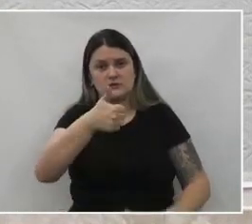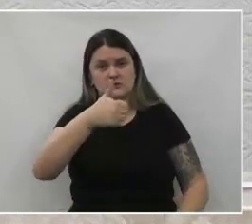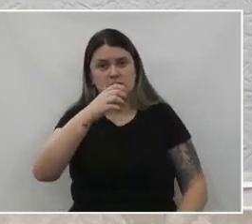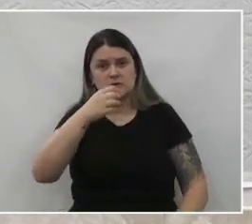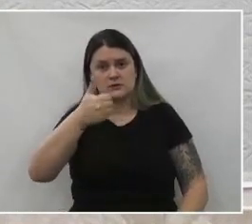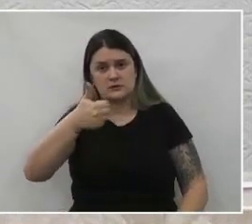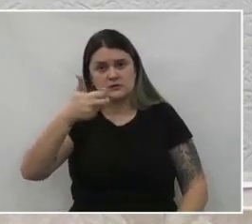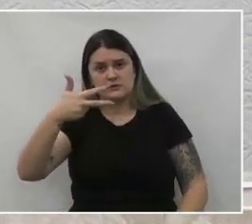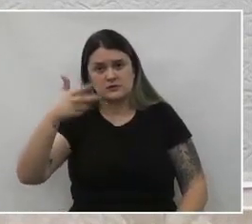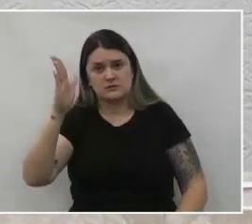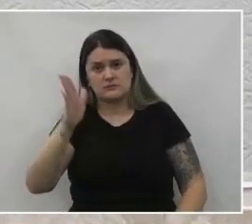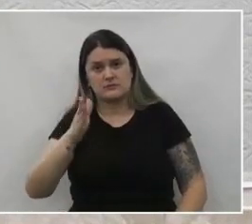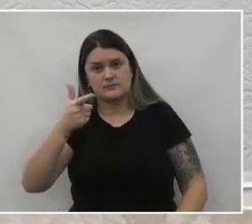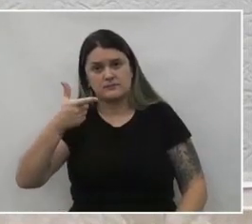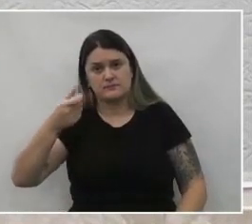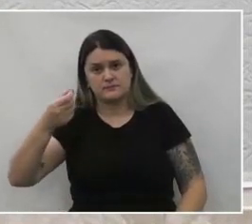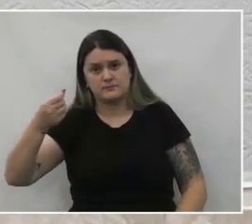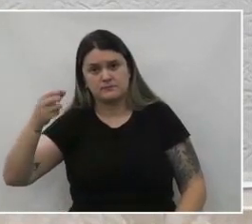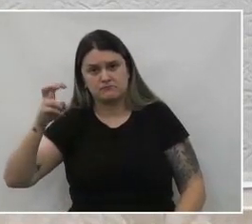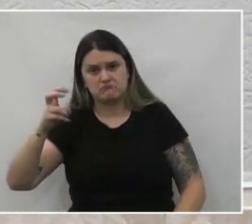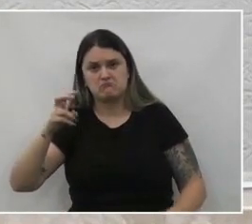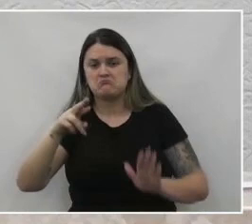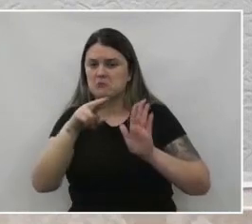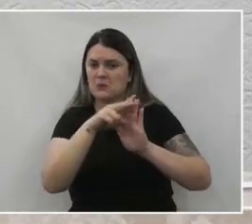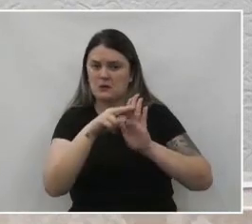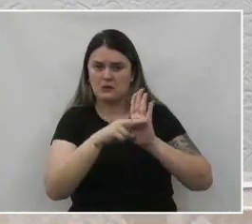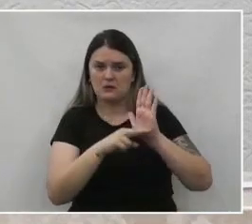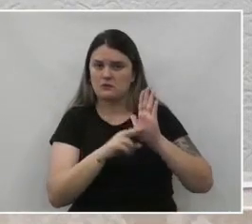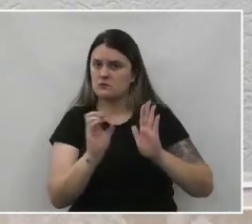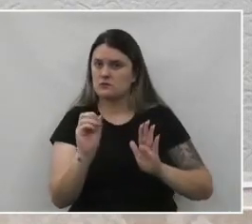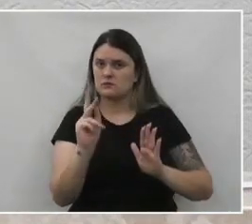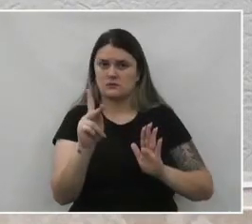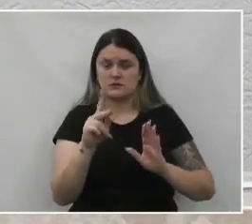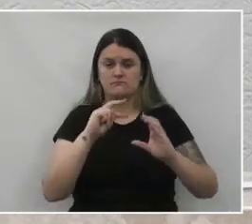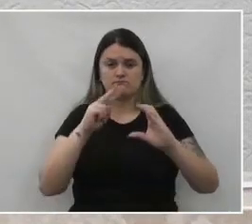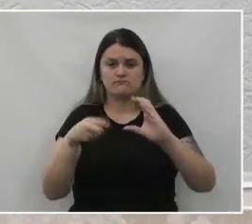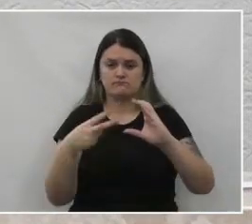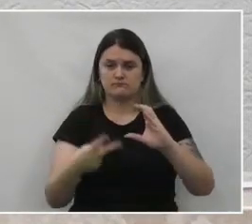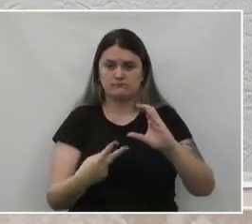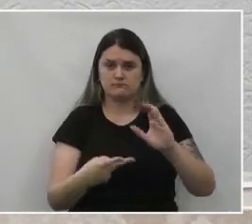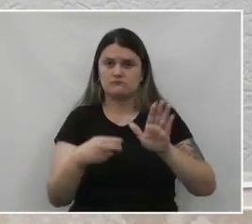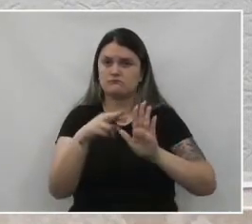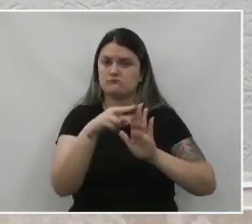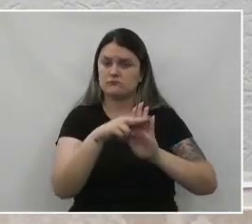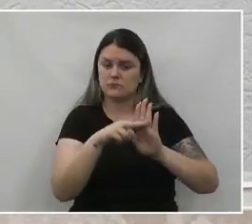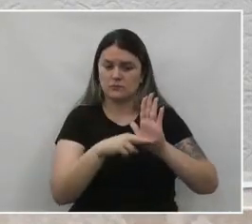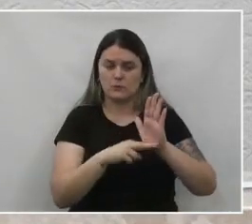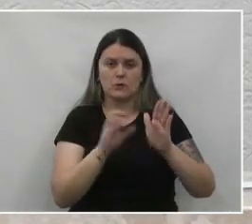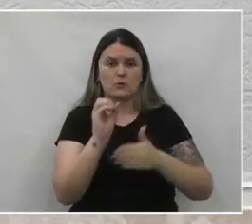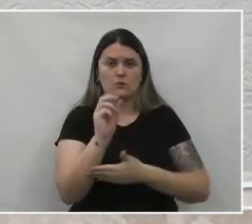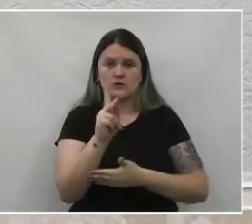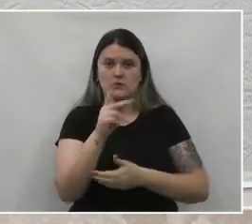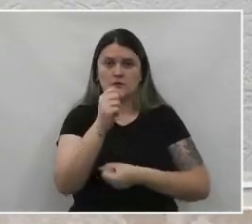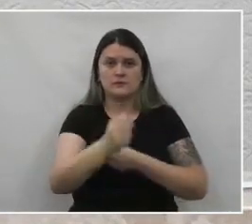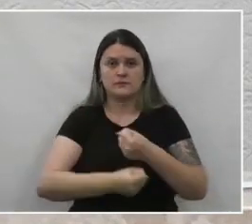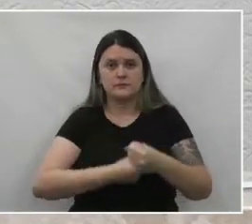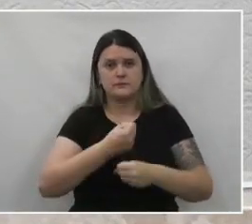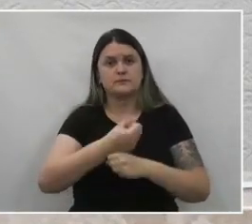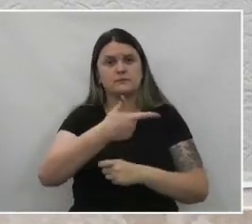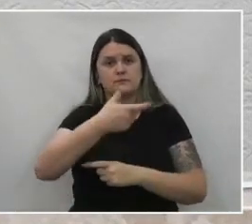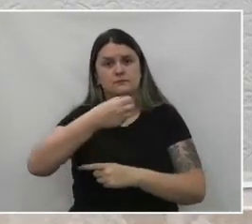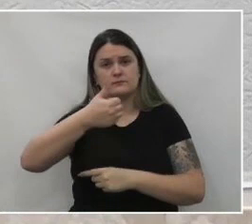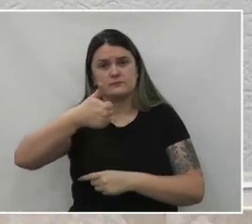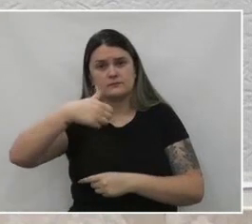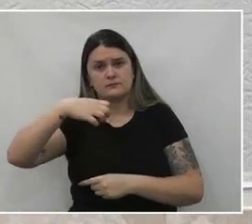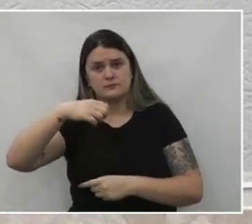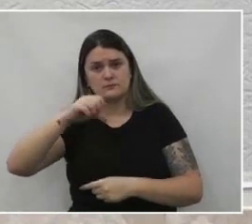113/2005, pela regularidade das contas apresentadas pela Câmara Municipal de União da Vitória, no exercício de 2019,